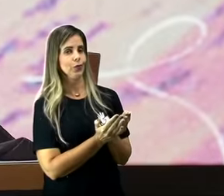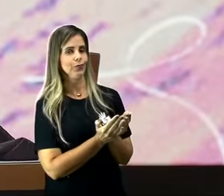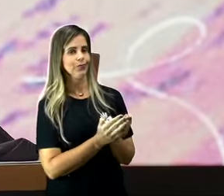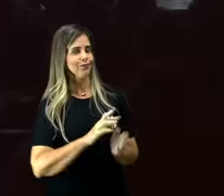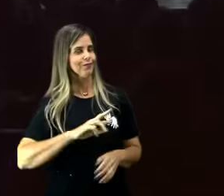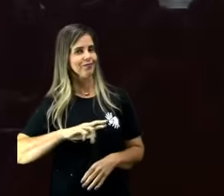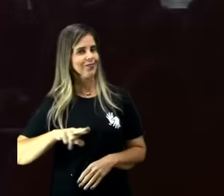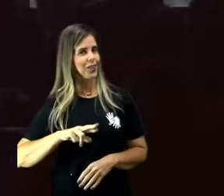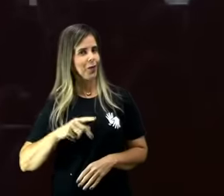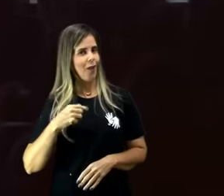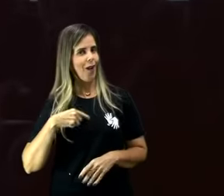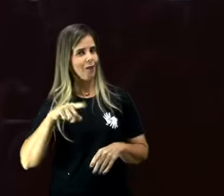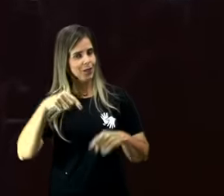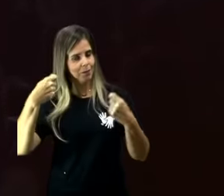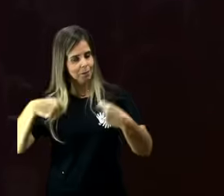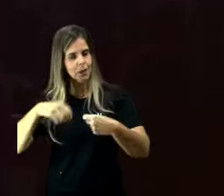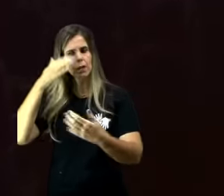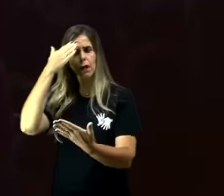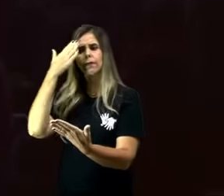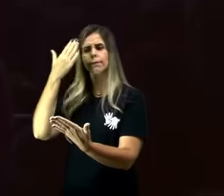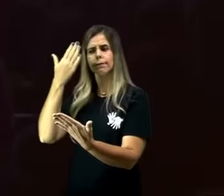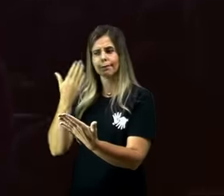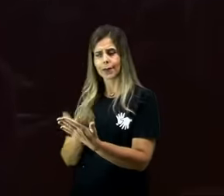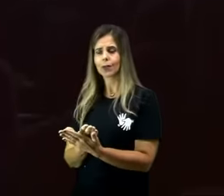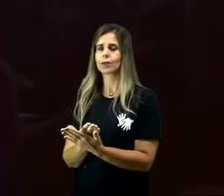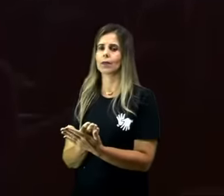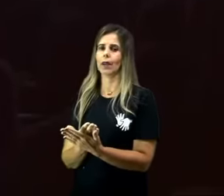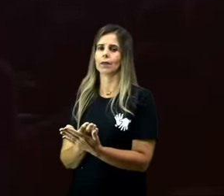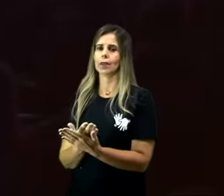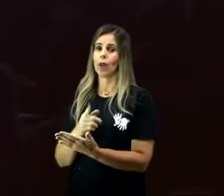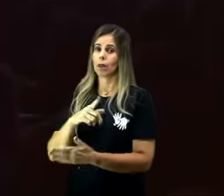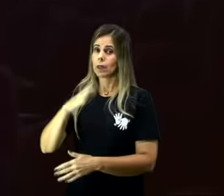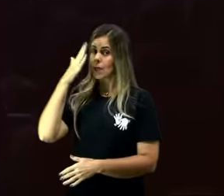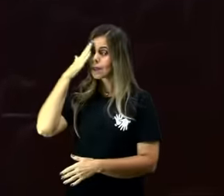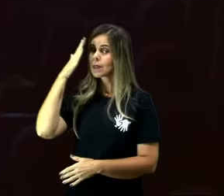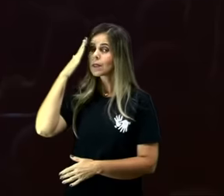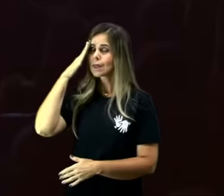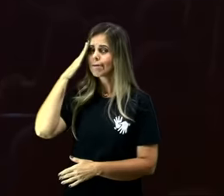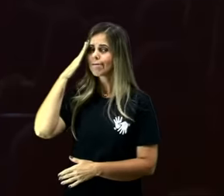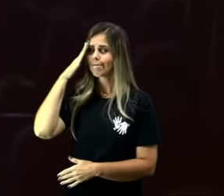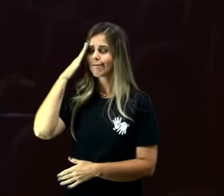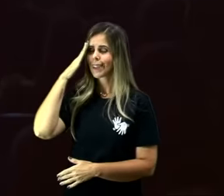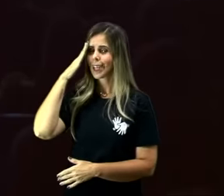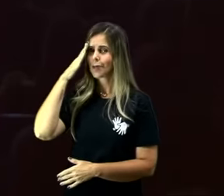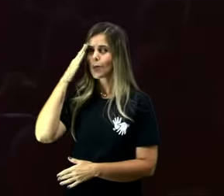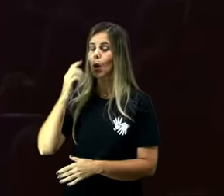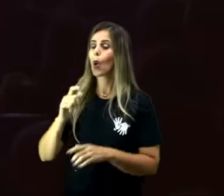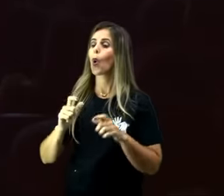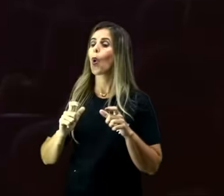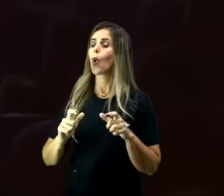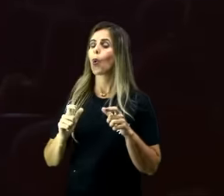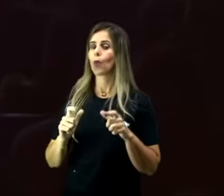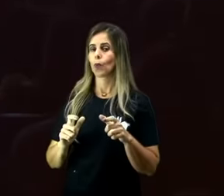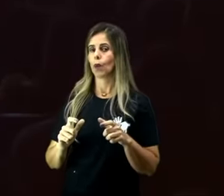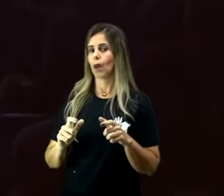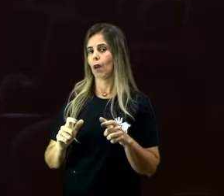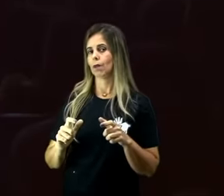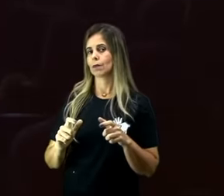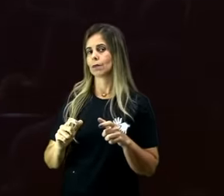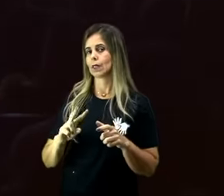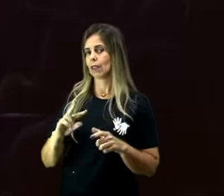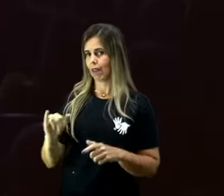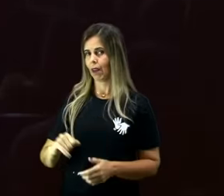para onde eu estou indo. Eu sei no que eu estou entrando. Eu sei com quem que eu estou seguindo. Tem destino, tem